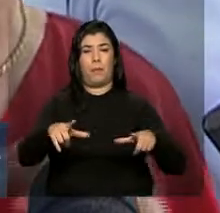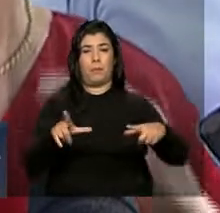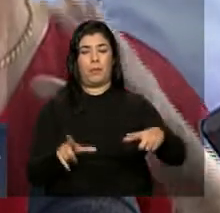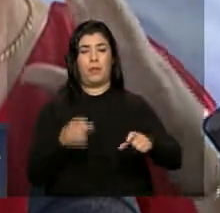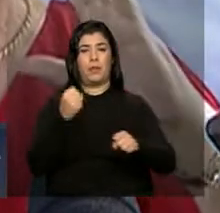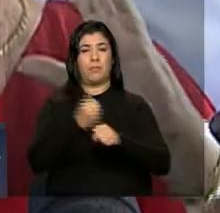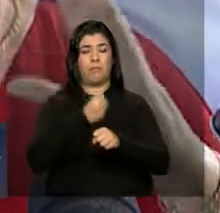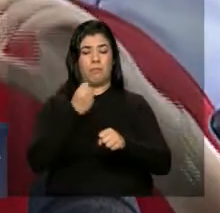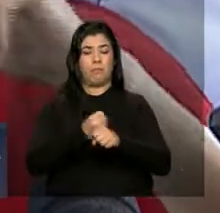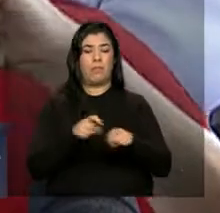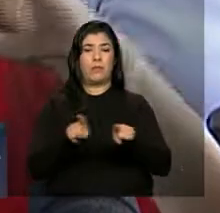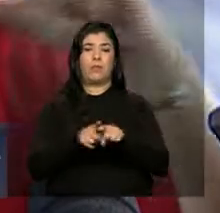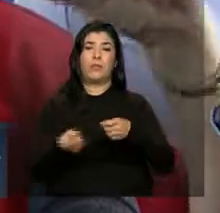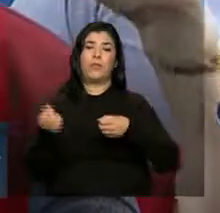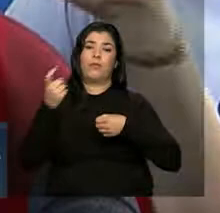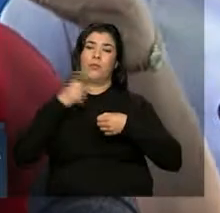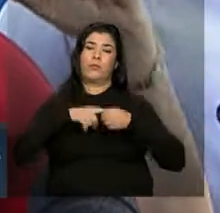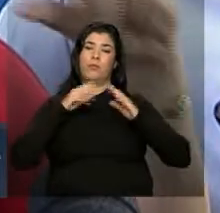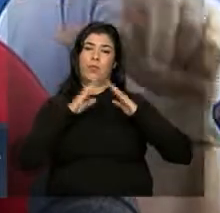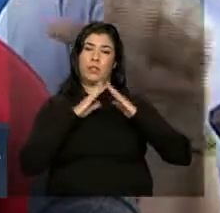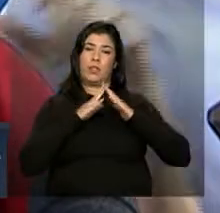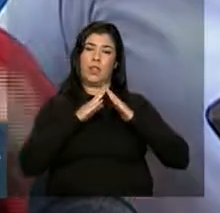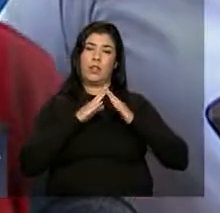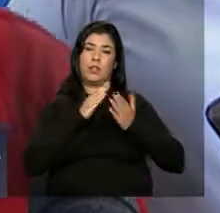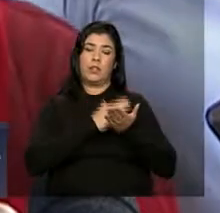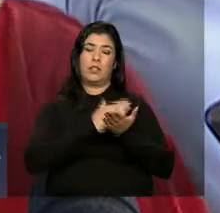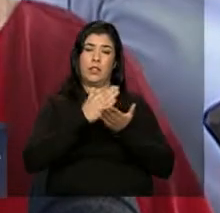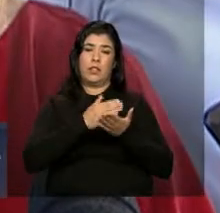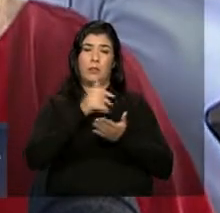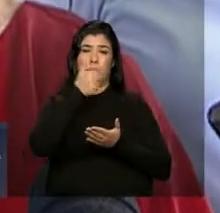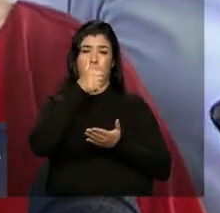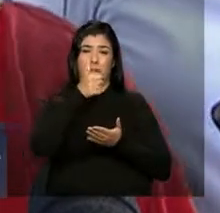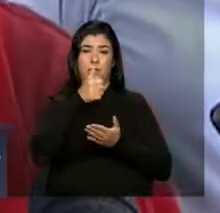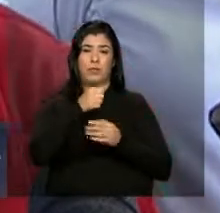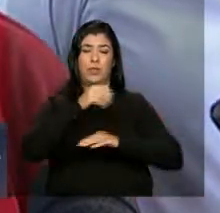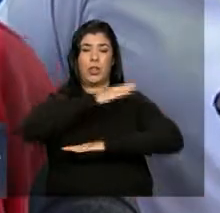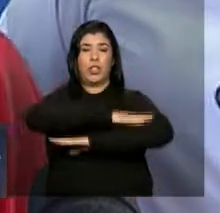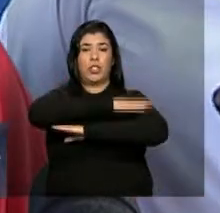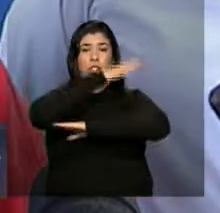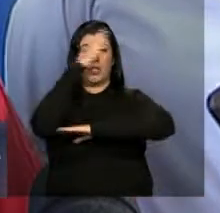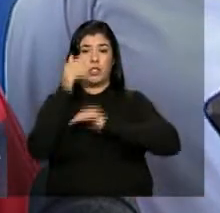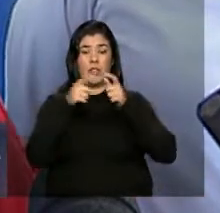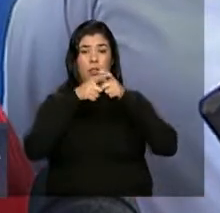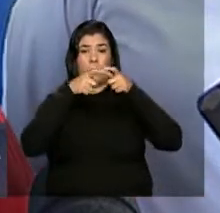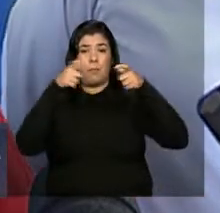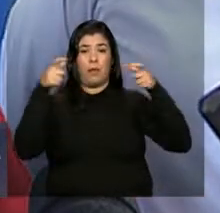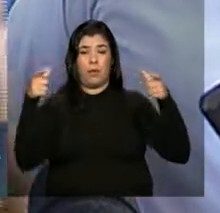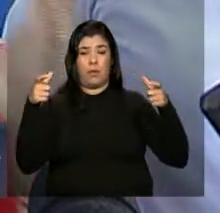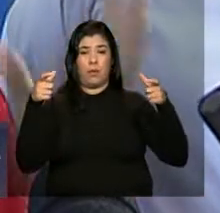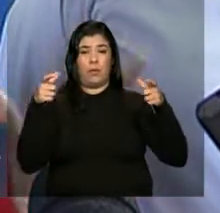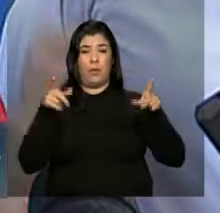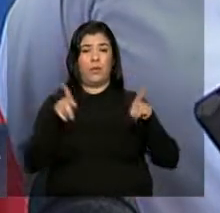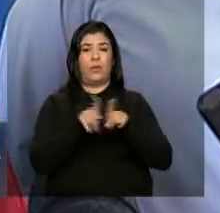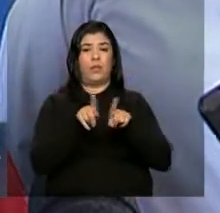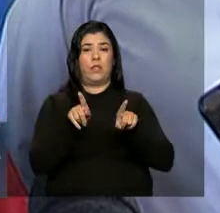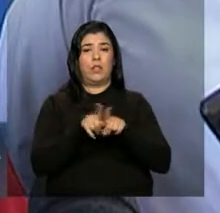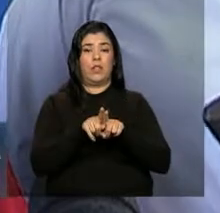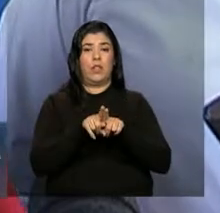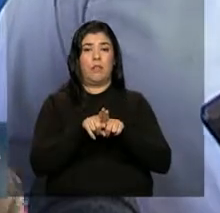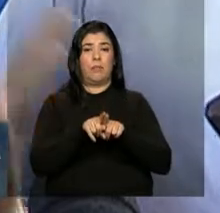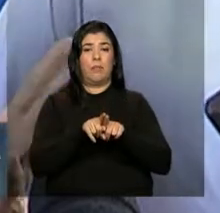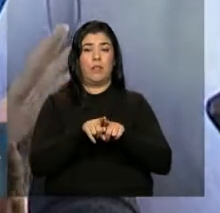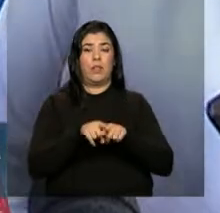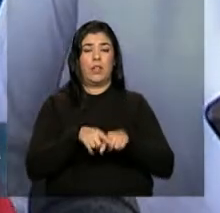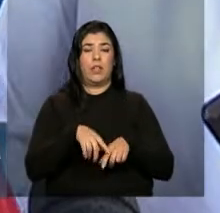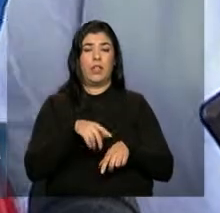1. Abrimos um pouco mais as janelas, colocamos a forma de captação de